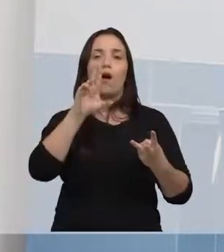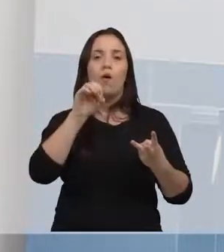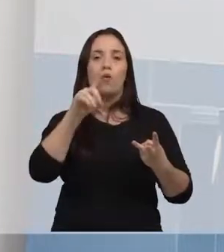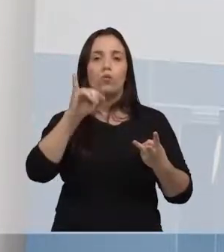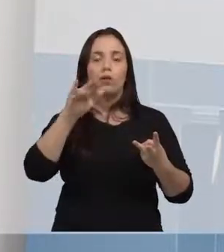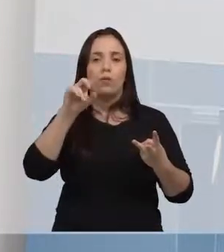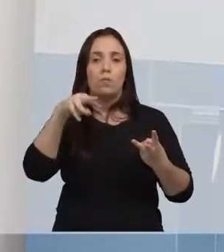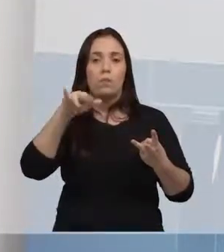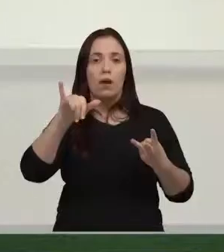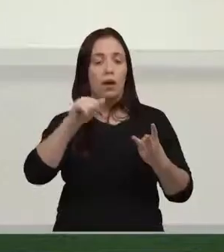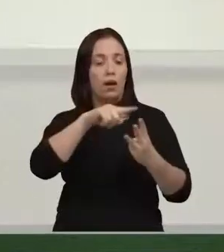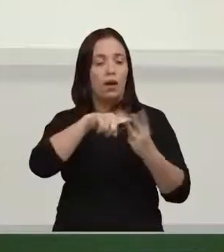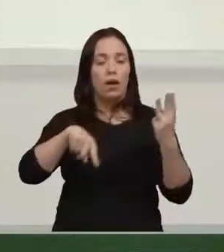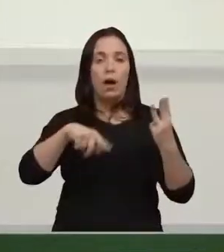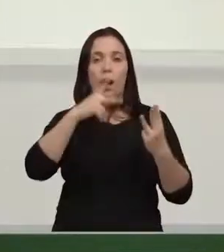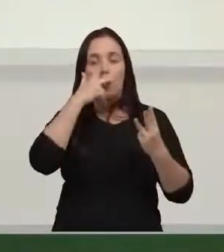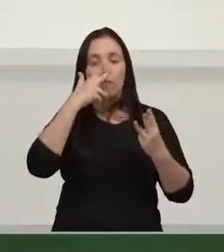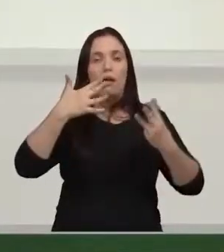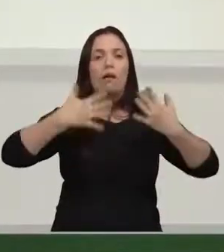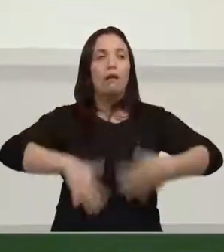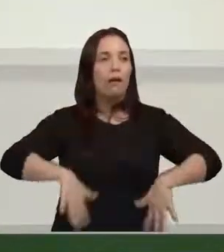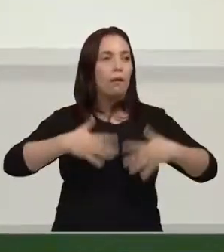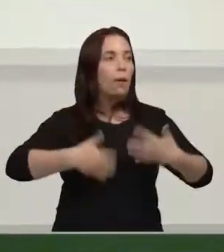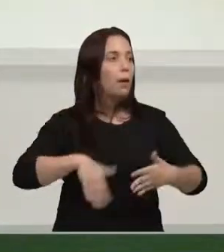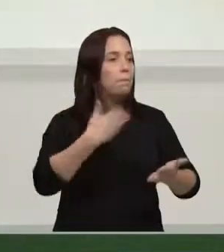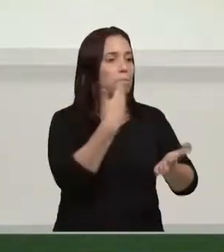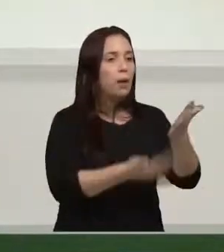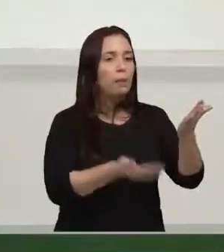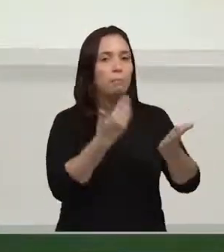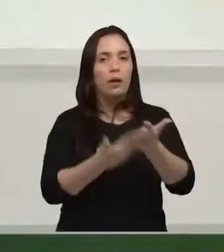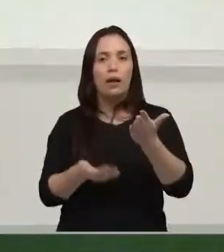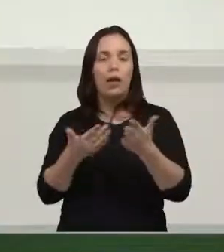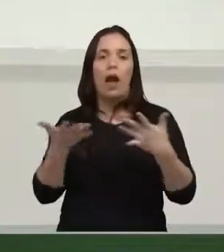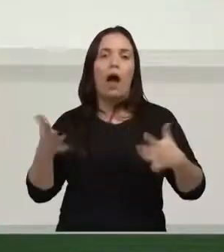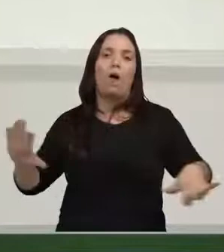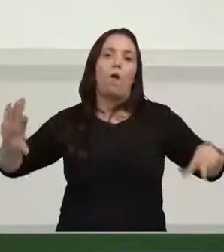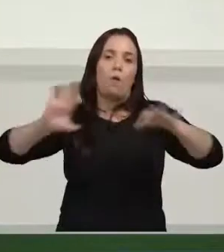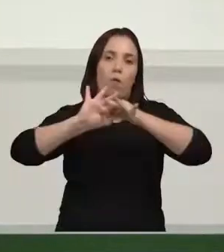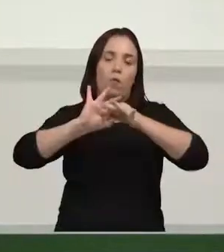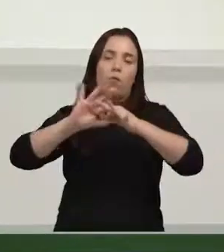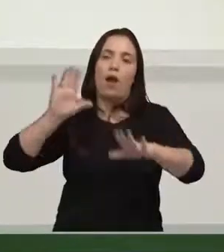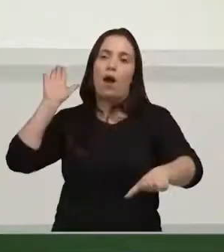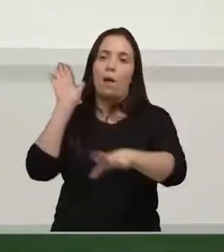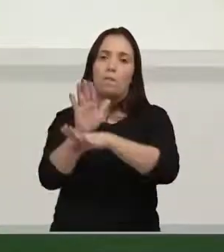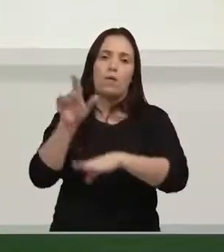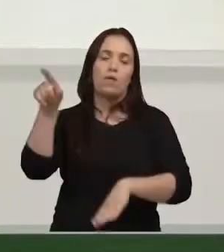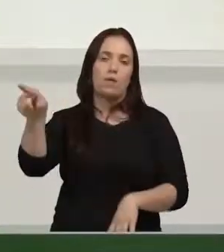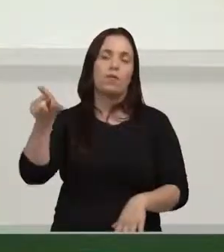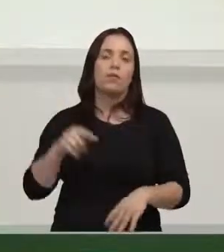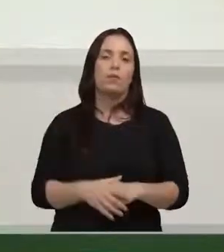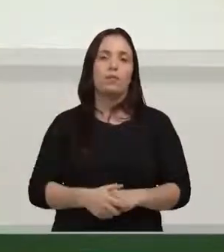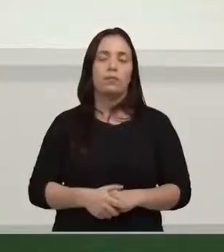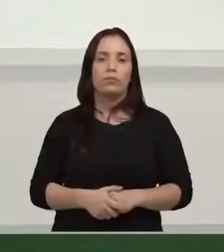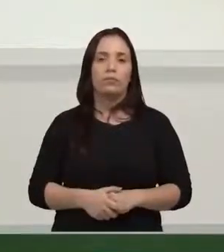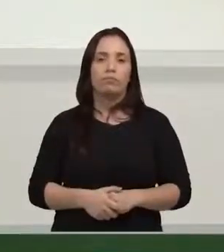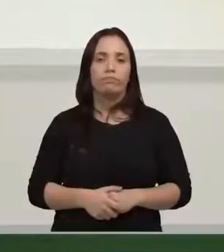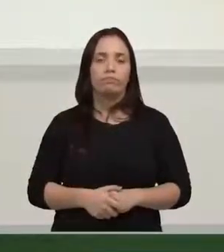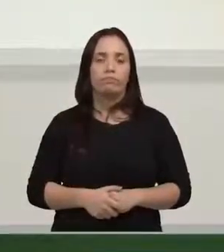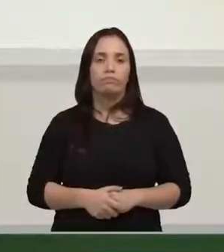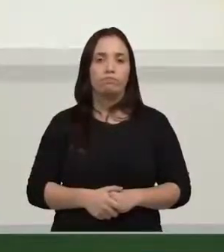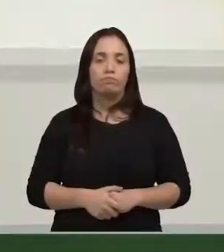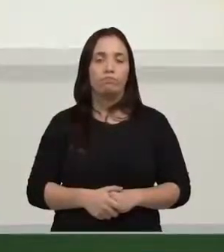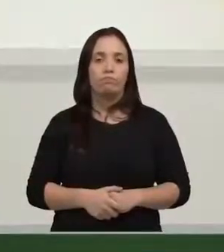seria o abraço dos afogados, não? Na minha avaliação. Eu acho que seria o abraço dos afogados atrás de se pegar alguma coisa, eu acho que afundaria mais